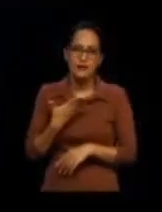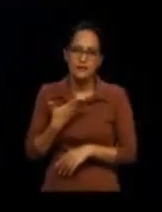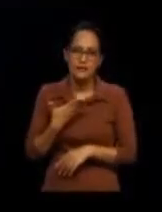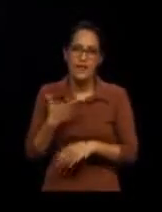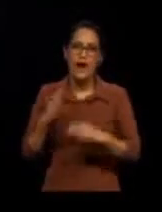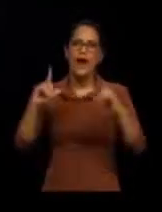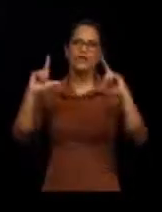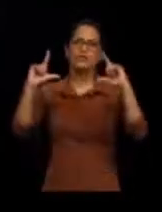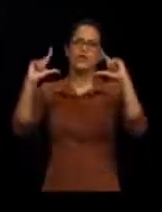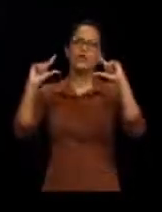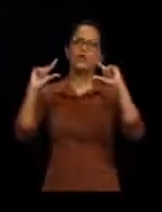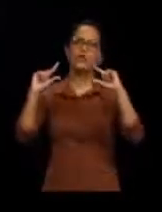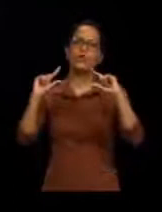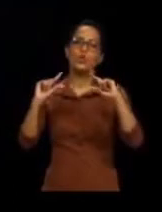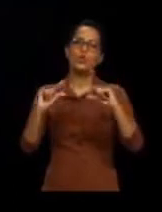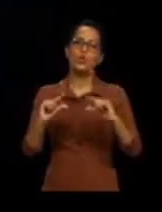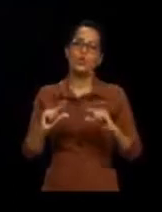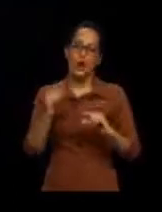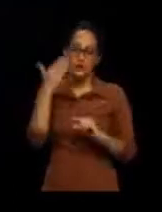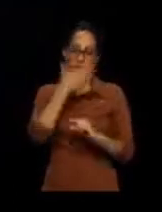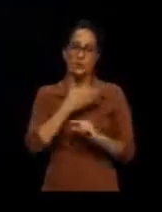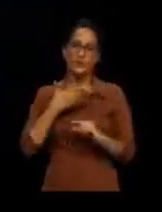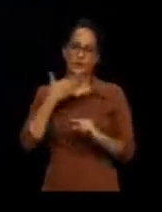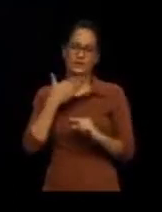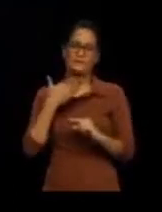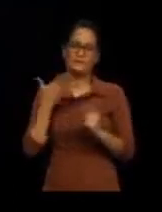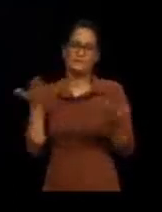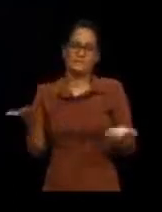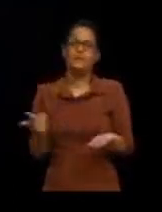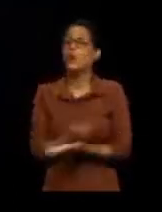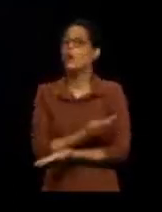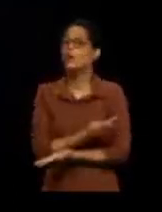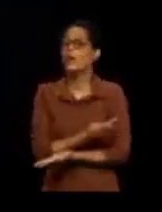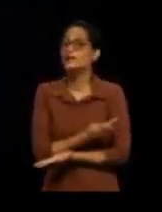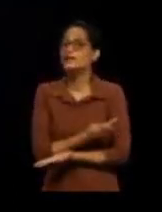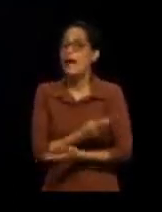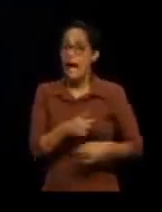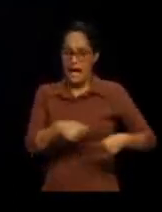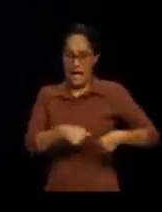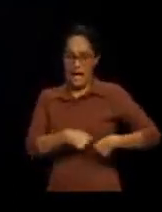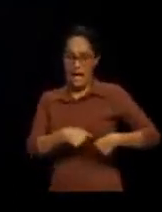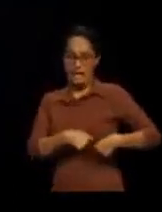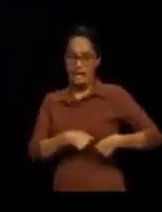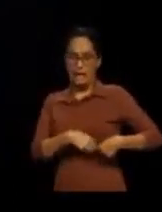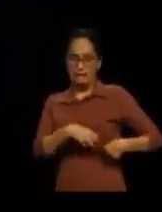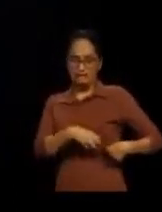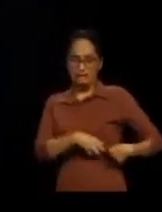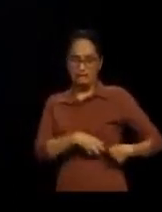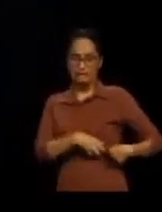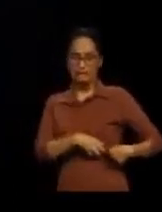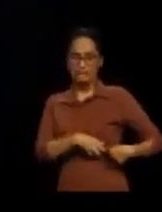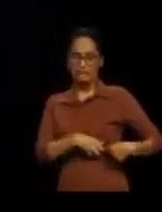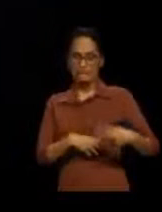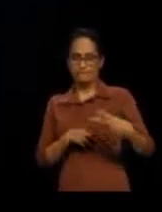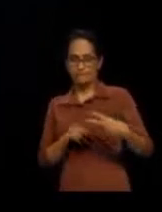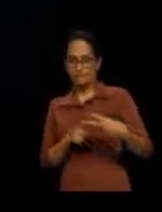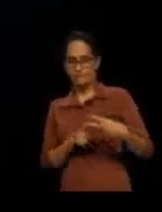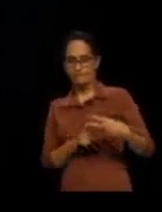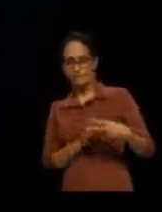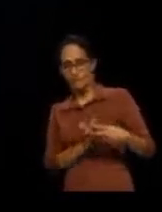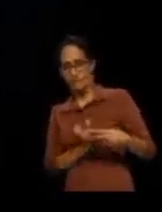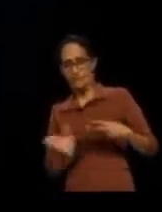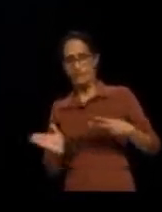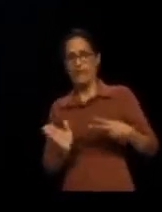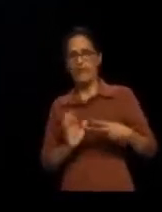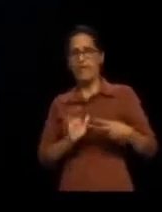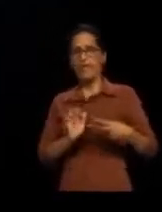de glicose caiu, o que acontece? O pâncreas, a outra parte endócrina do